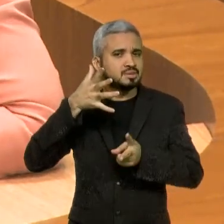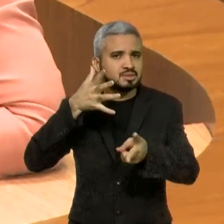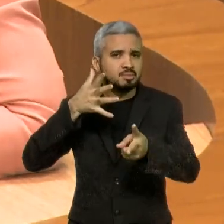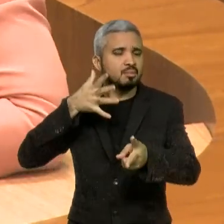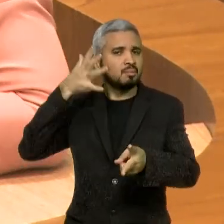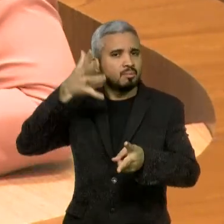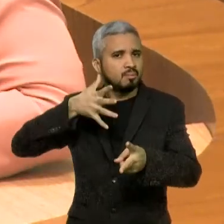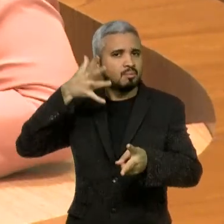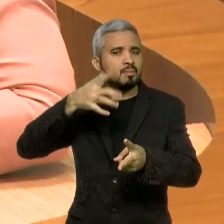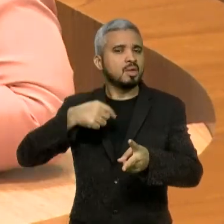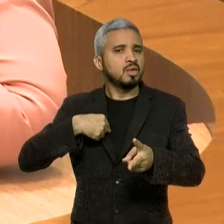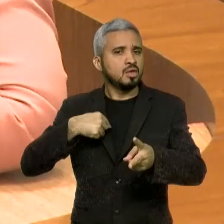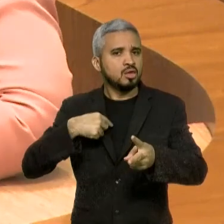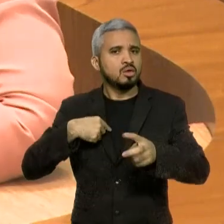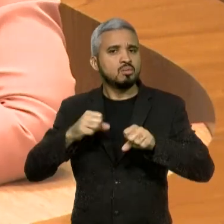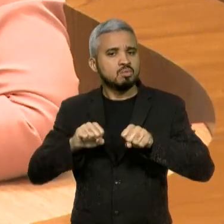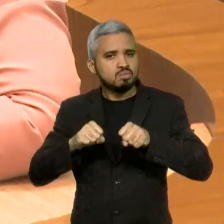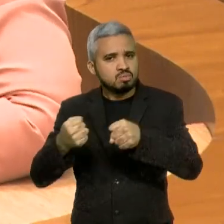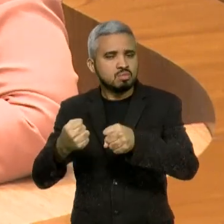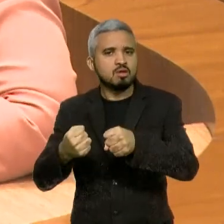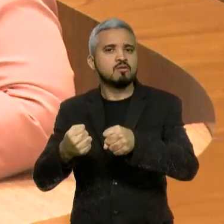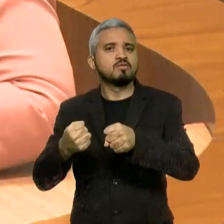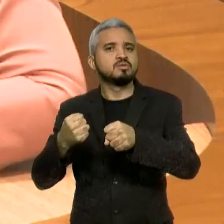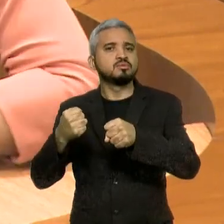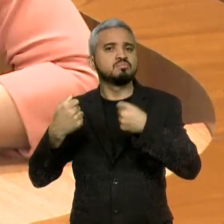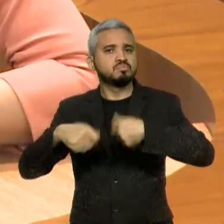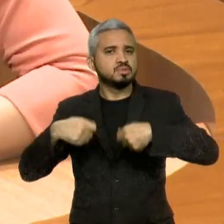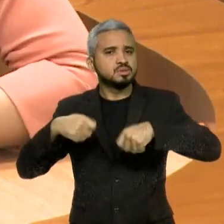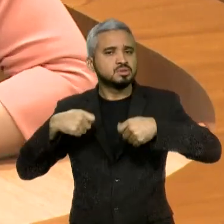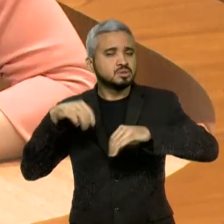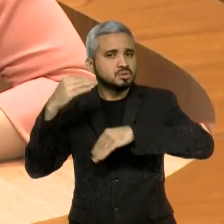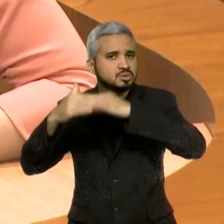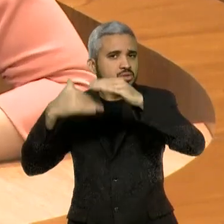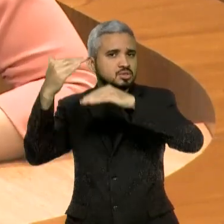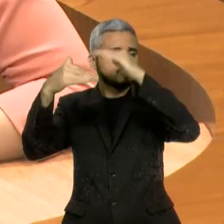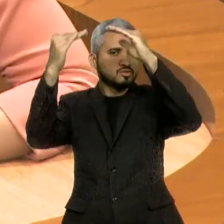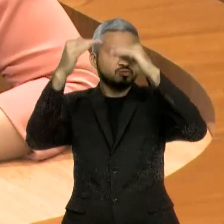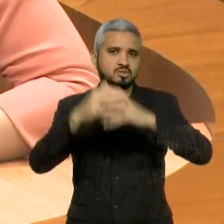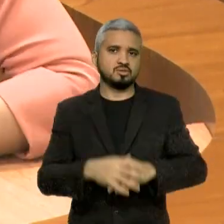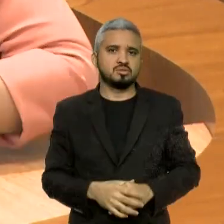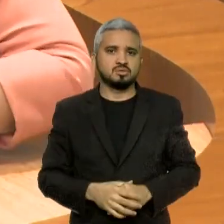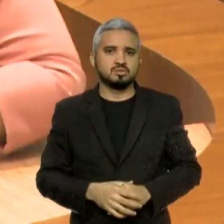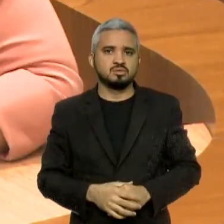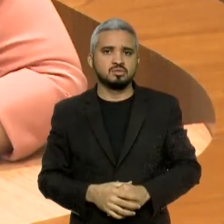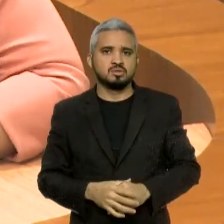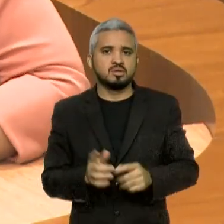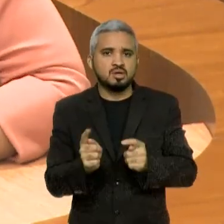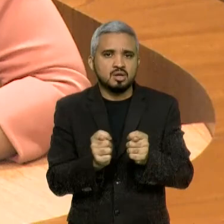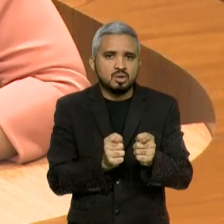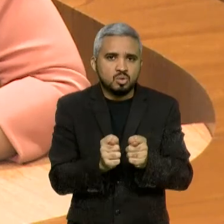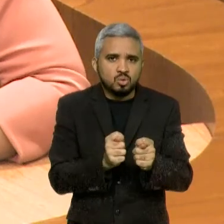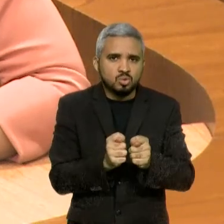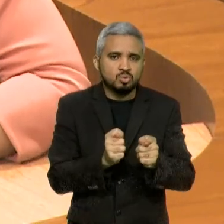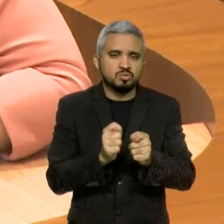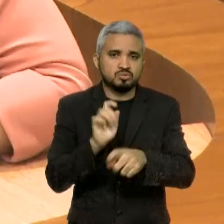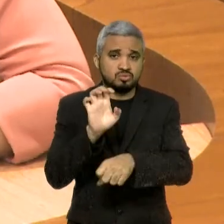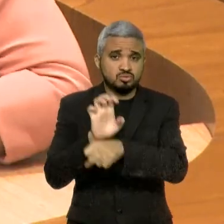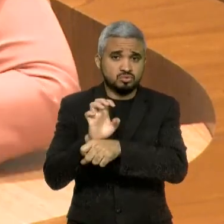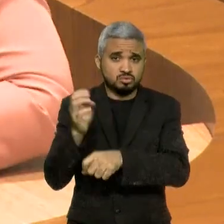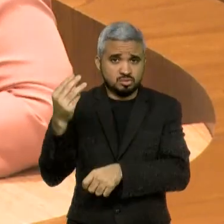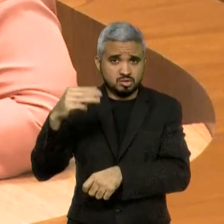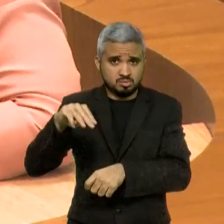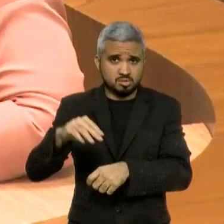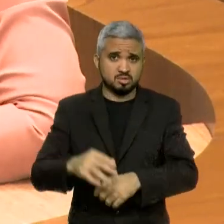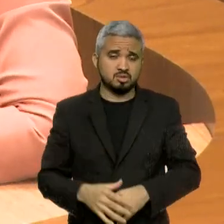desenvolvimento dos potenciais econômicos desse estado nós temos que fazer a diferença